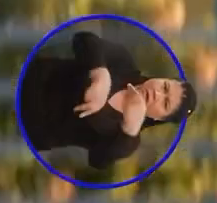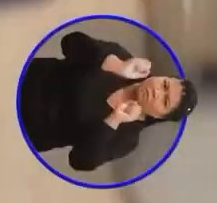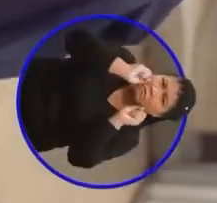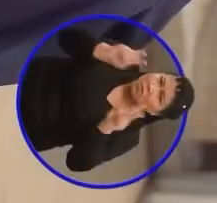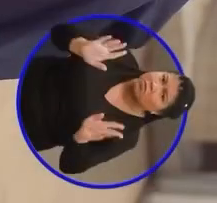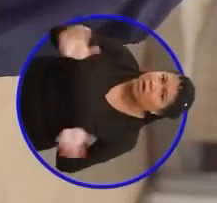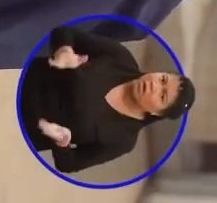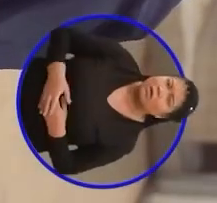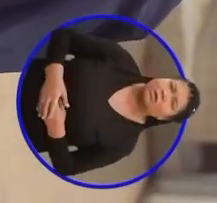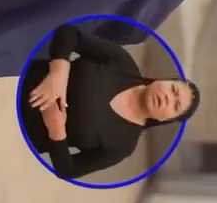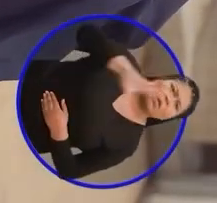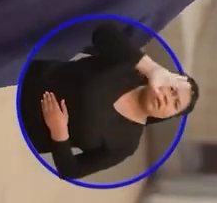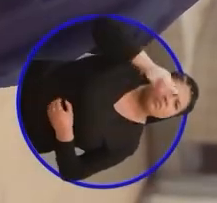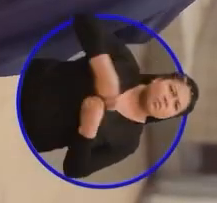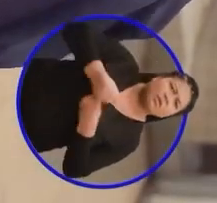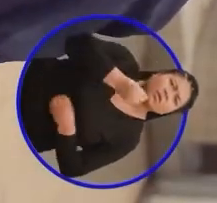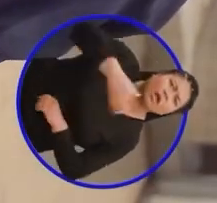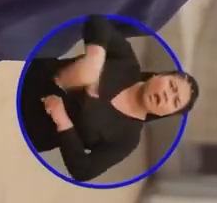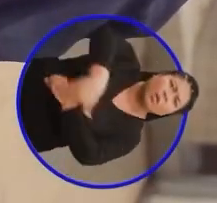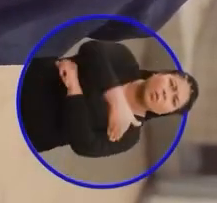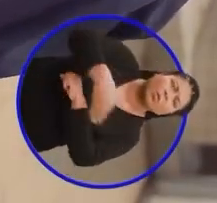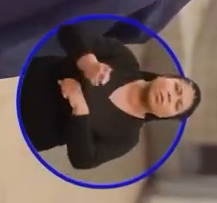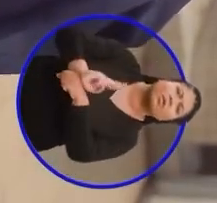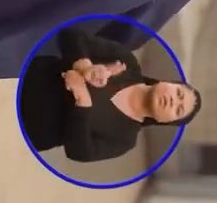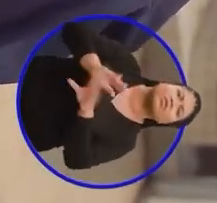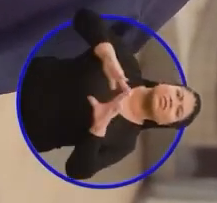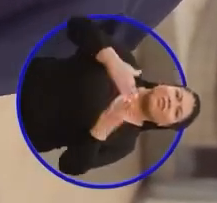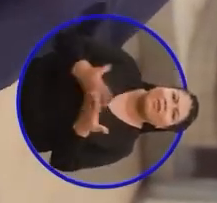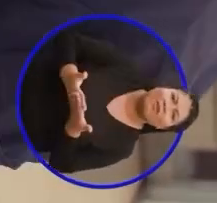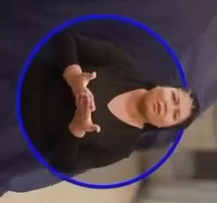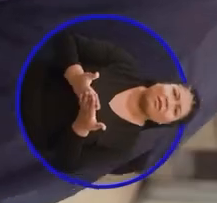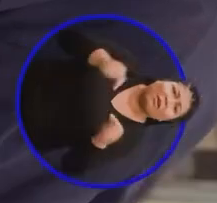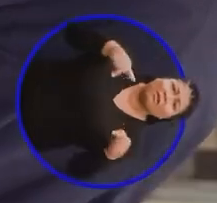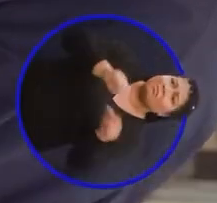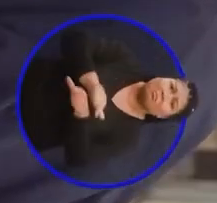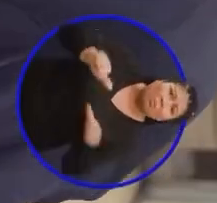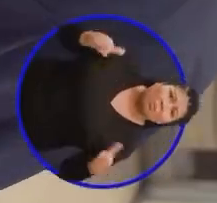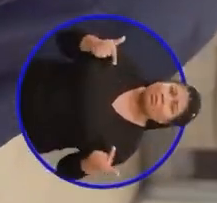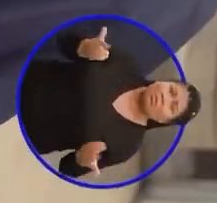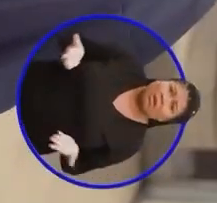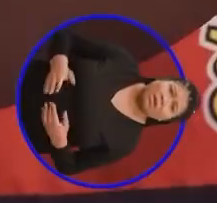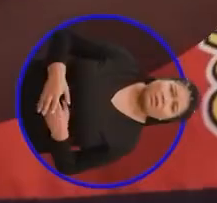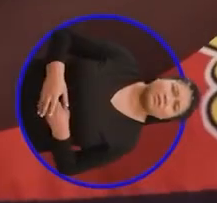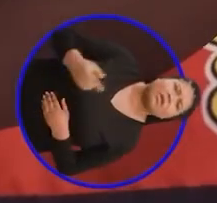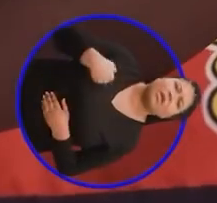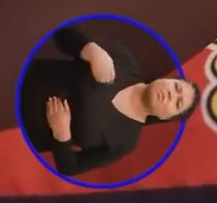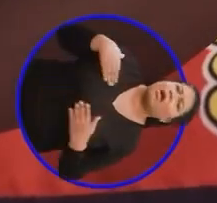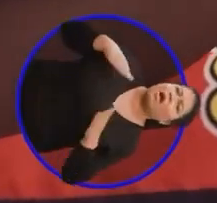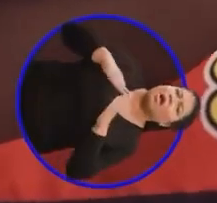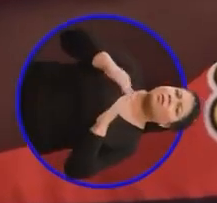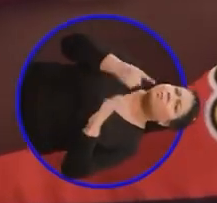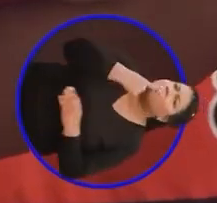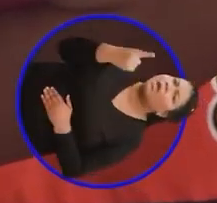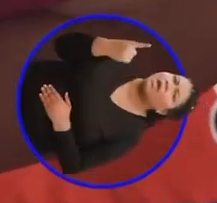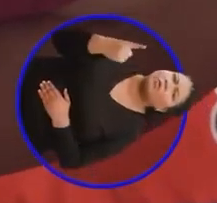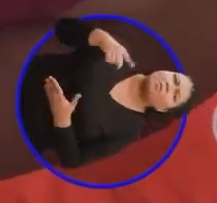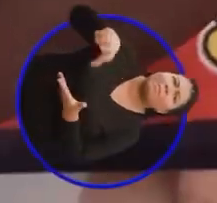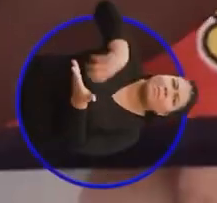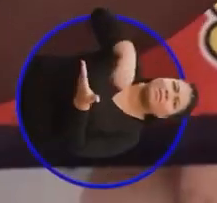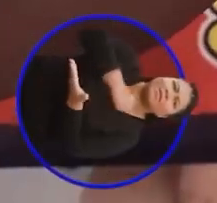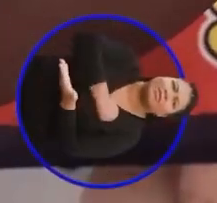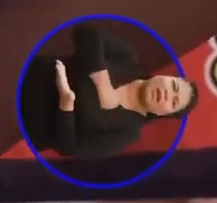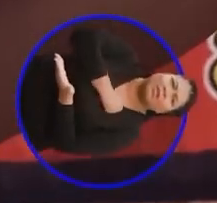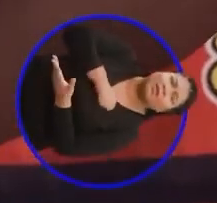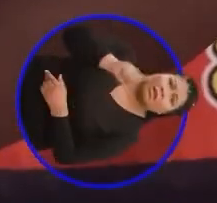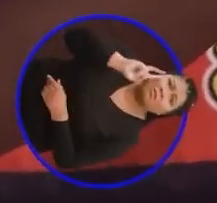aqui? Os guardas municipais deveriam estar na rua, na frente das escolas. Não existe isso aqui no nosso bairro. Eu moro bem perto da Praça da Saudade.